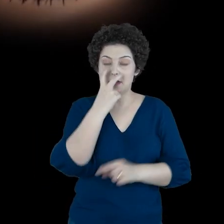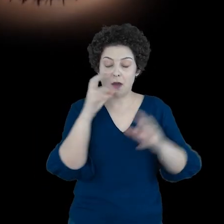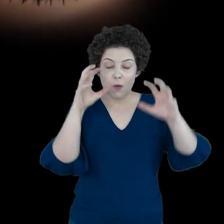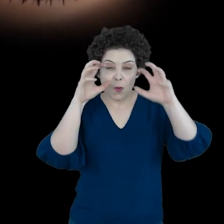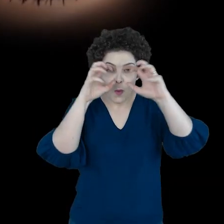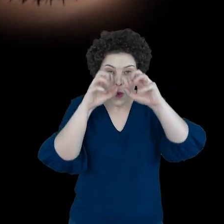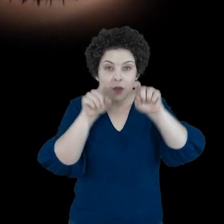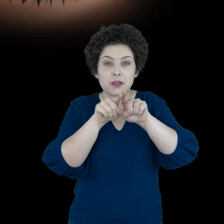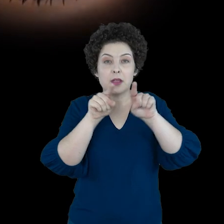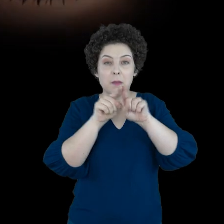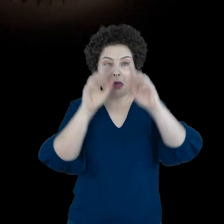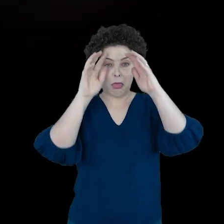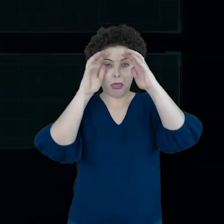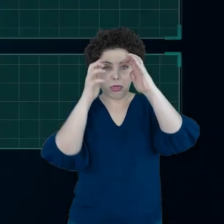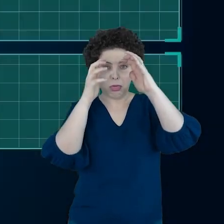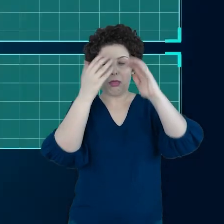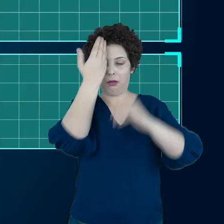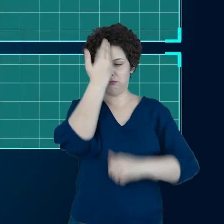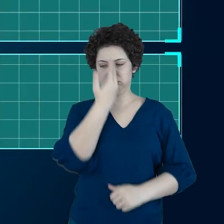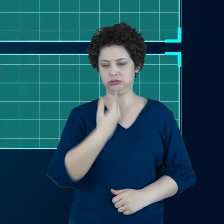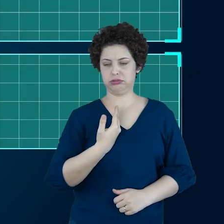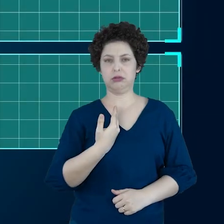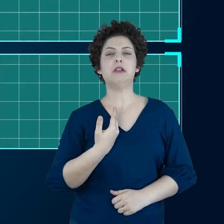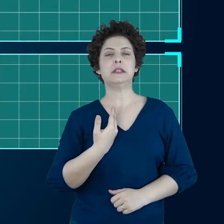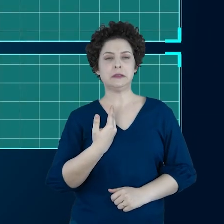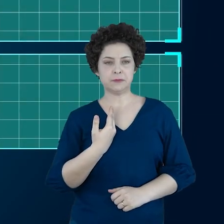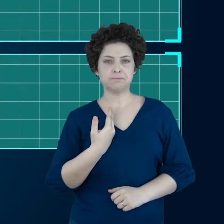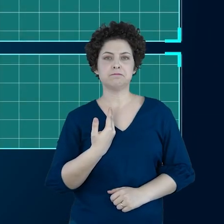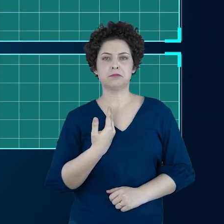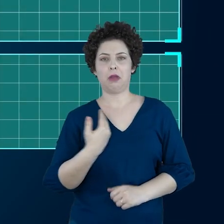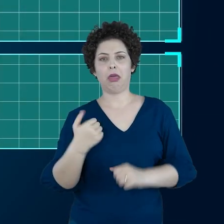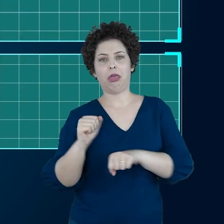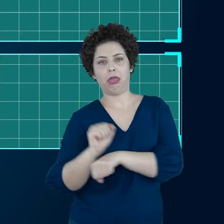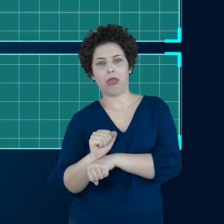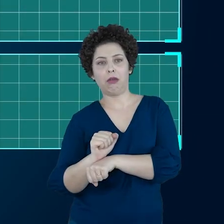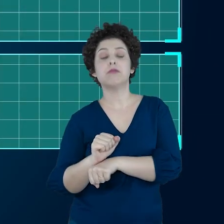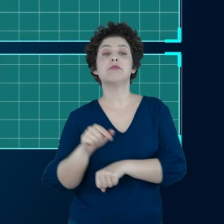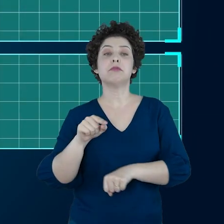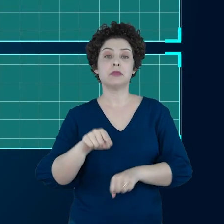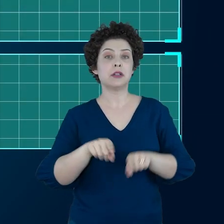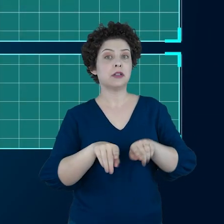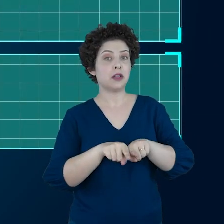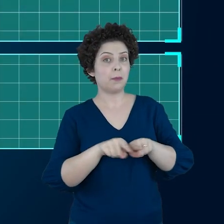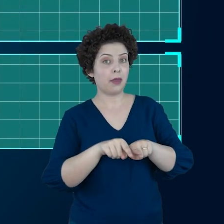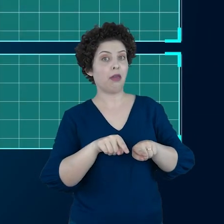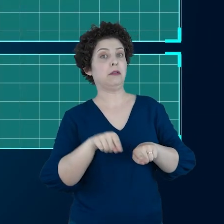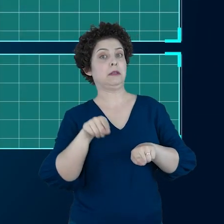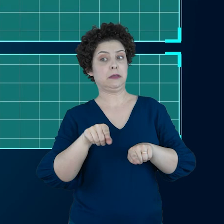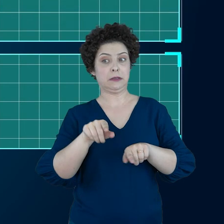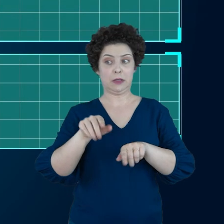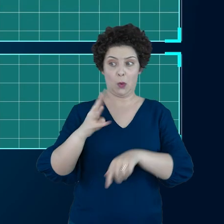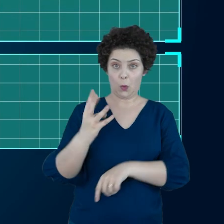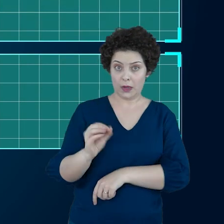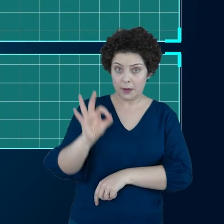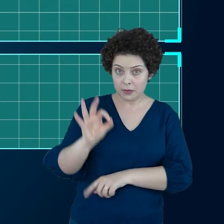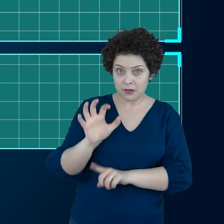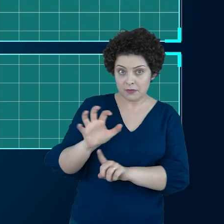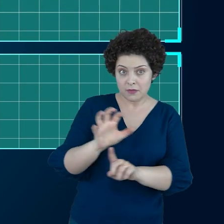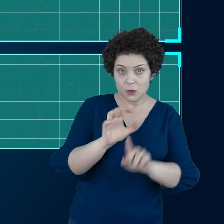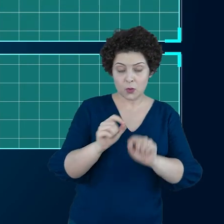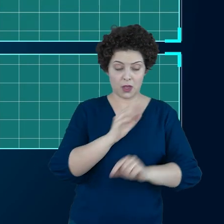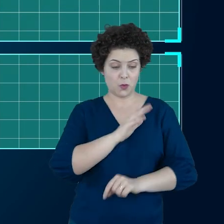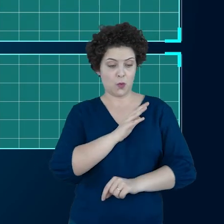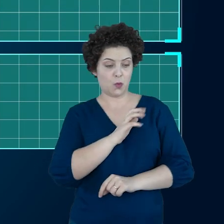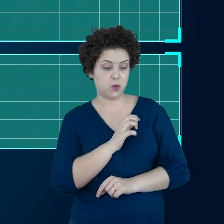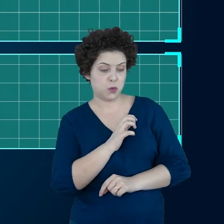demência vascular. A pressão alta é responsável por mais de 40% dos infartos e